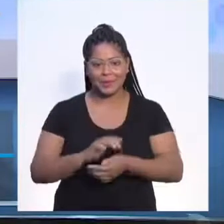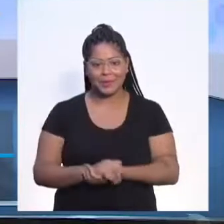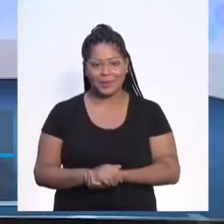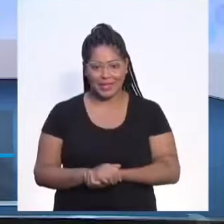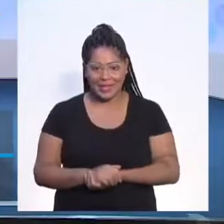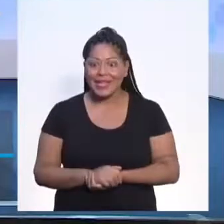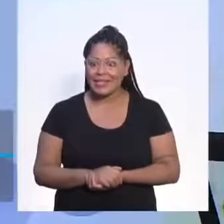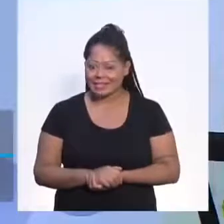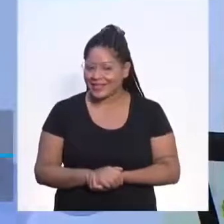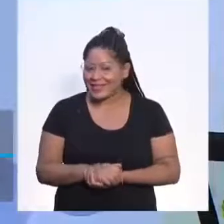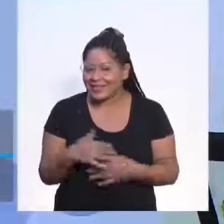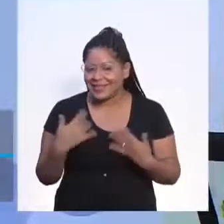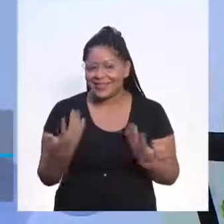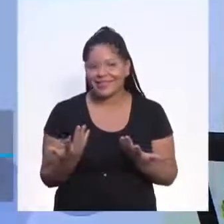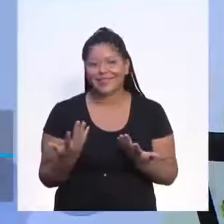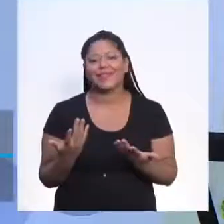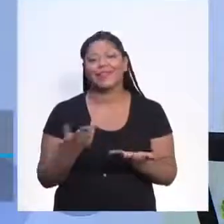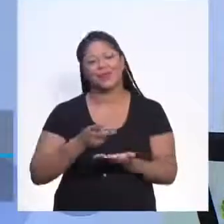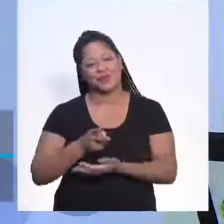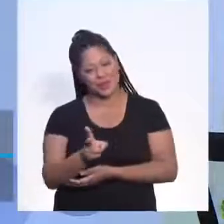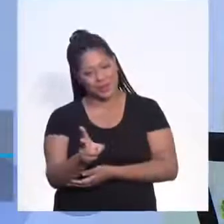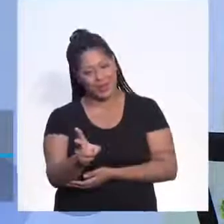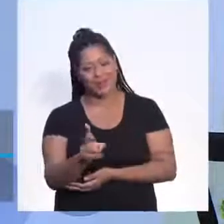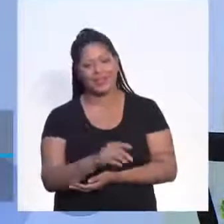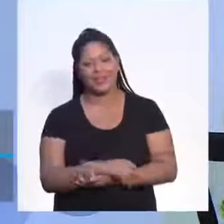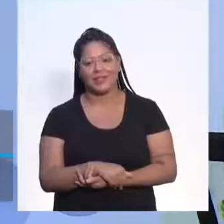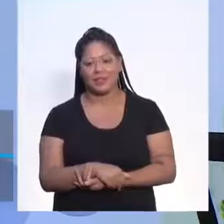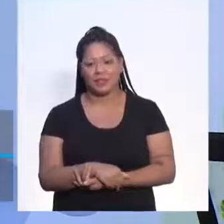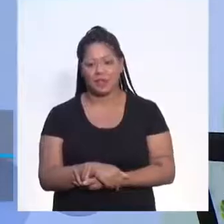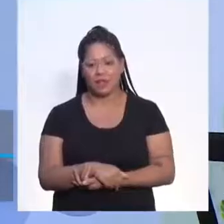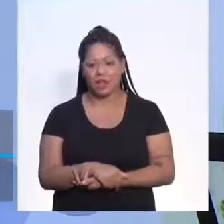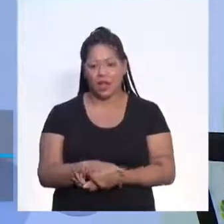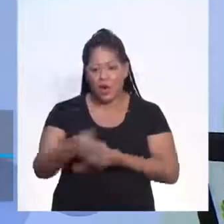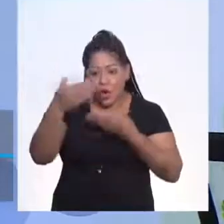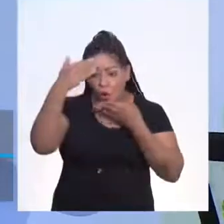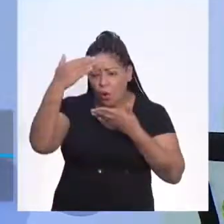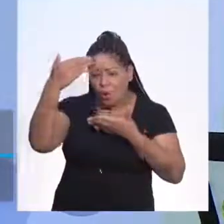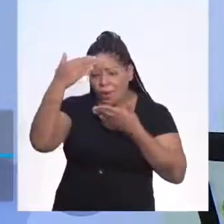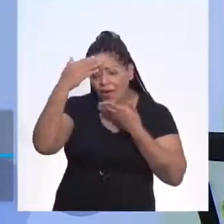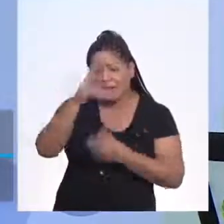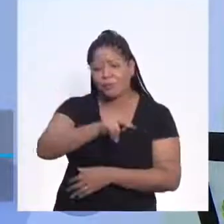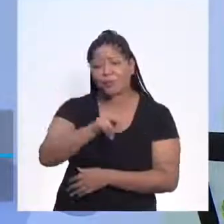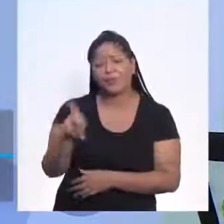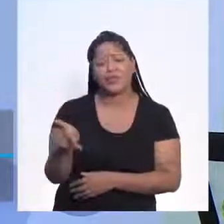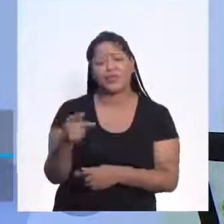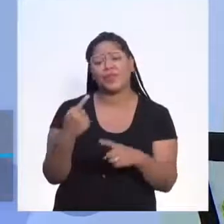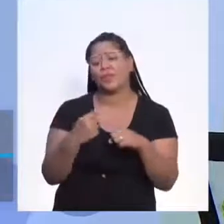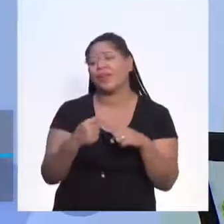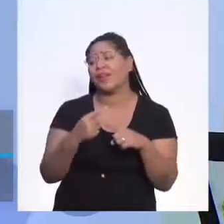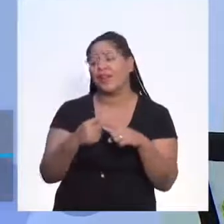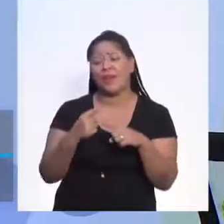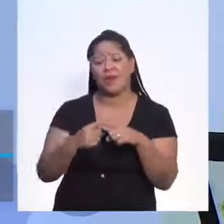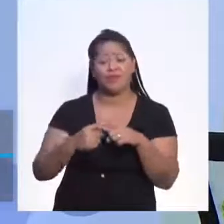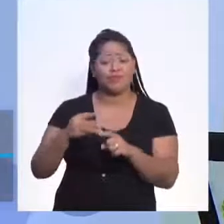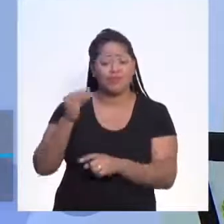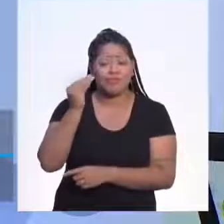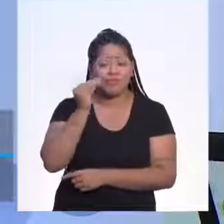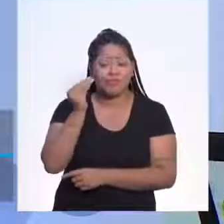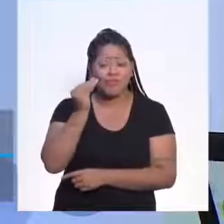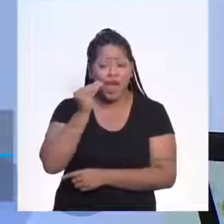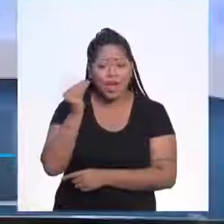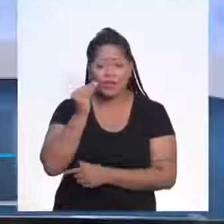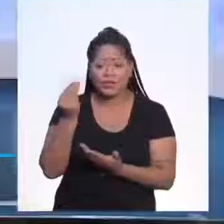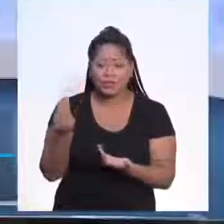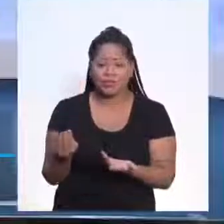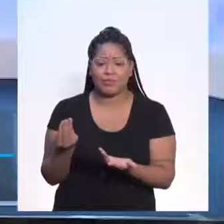Segue? Então vamos lá. É, Mas vamos- olha, obrigado, professores, porque nós estamos fazendo esse teste aqui com vocês, mas que